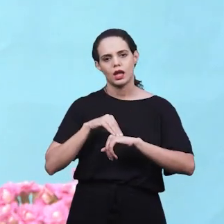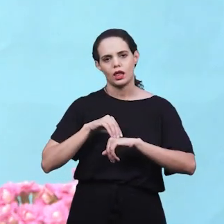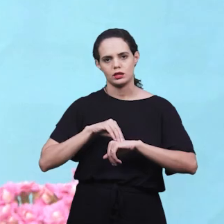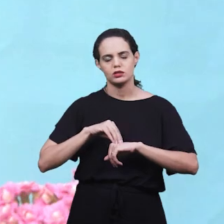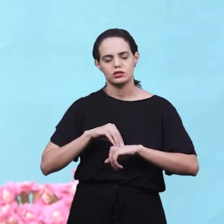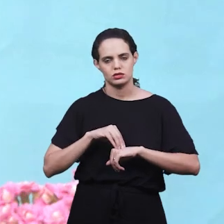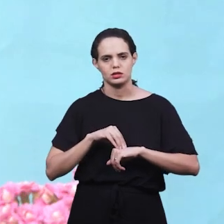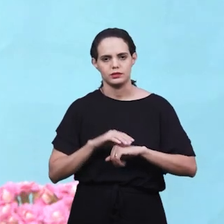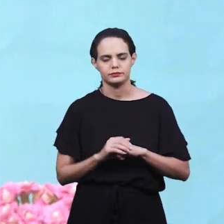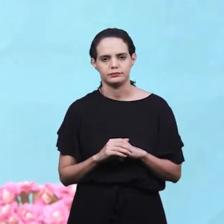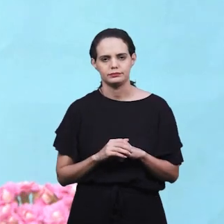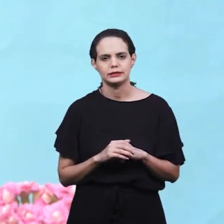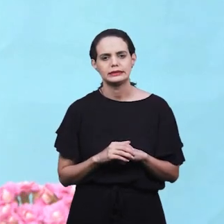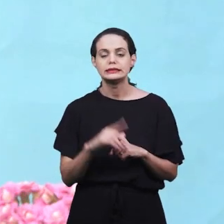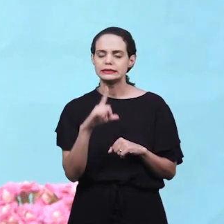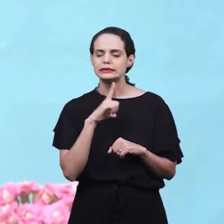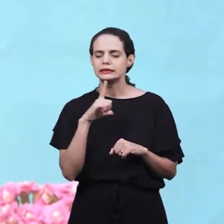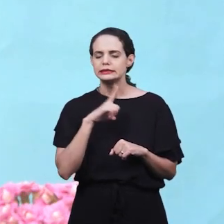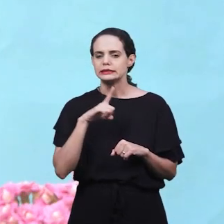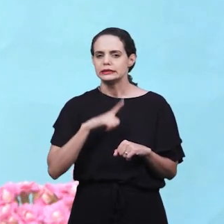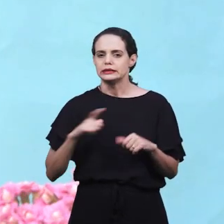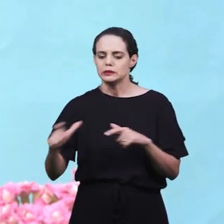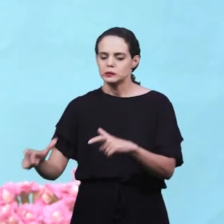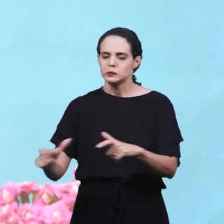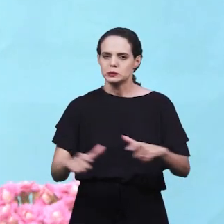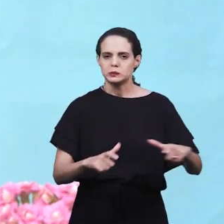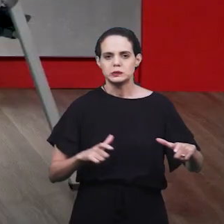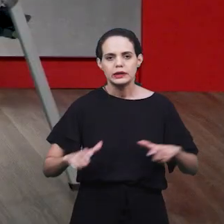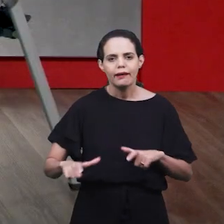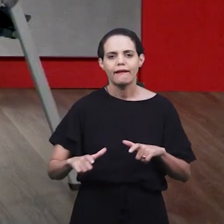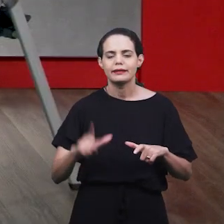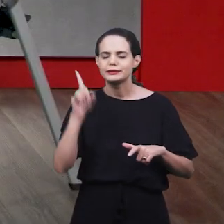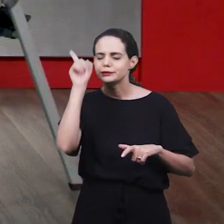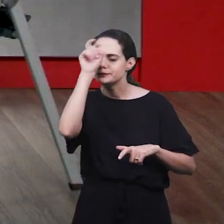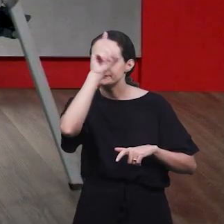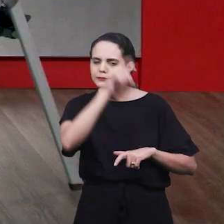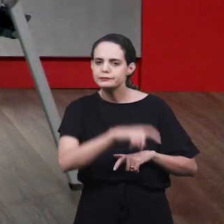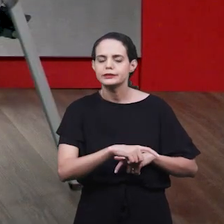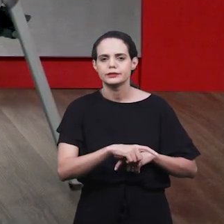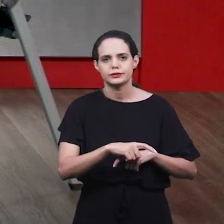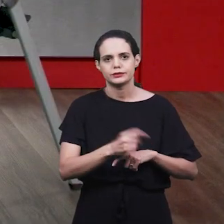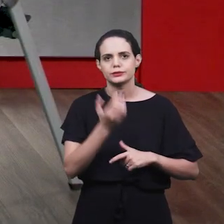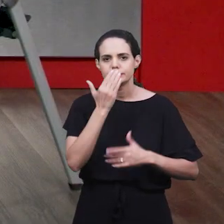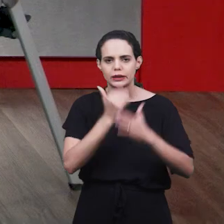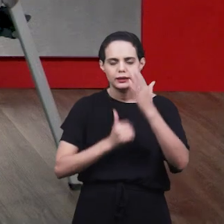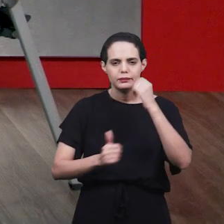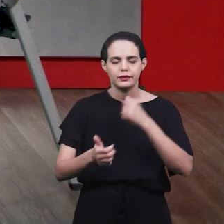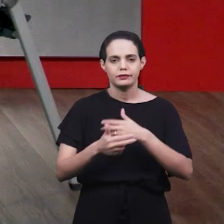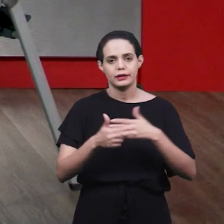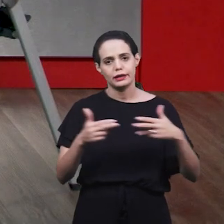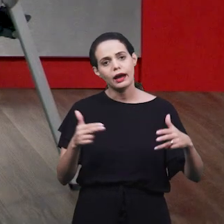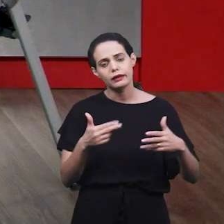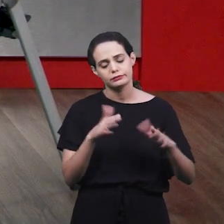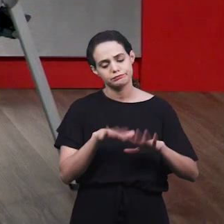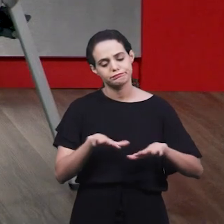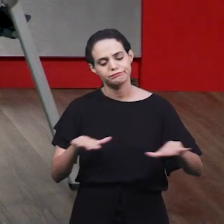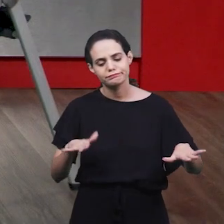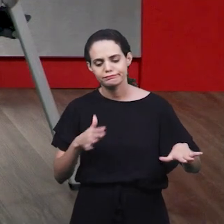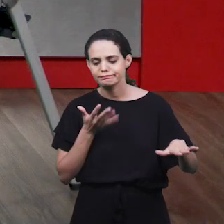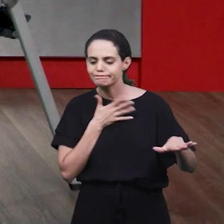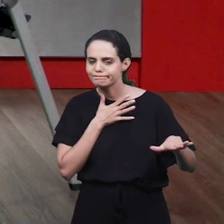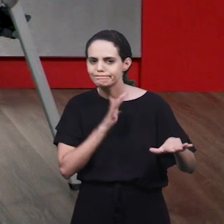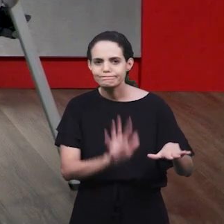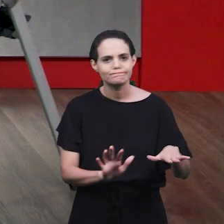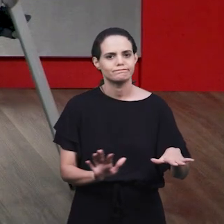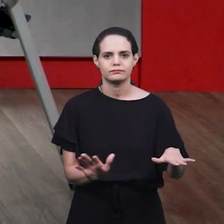têm dificuldade de ofertar um lanche variado para as crianças, o que gera uma recusa alimentar. Então, é